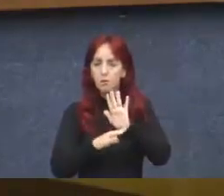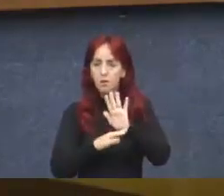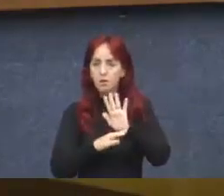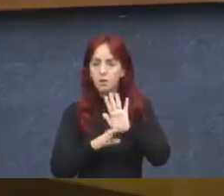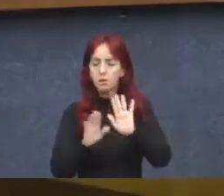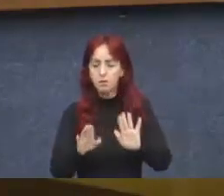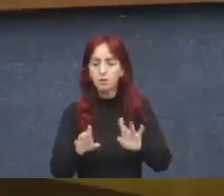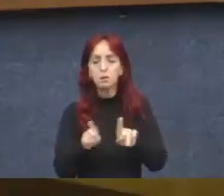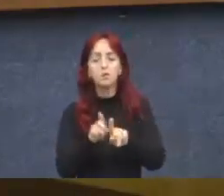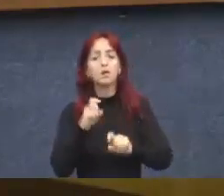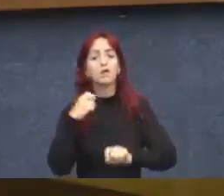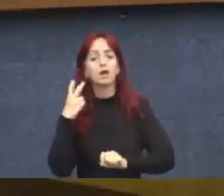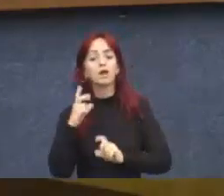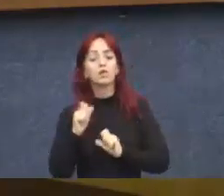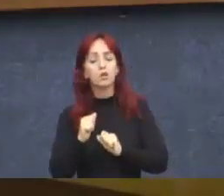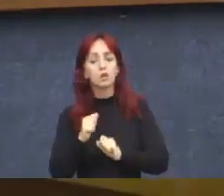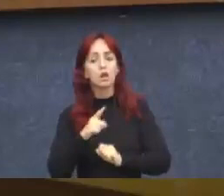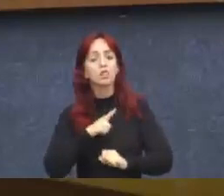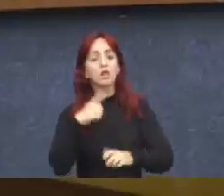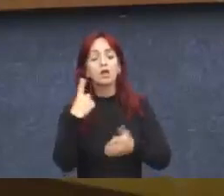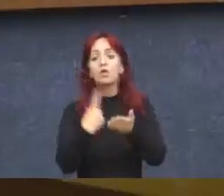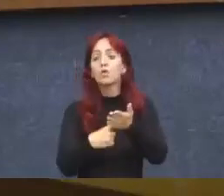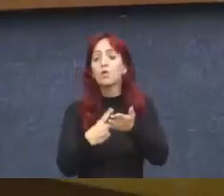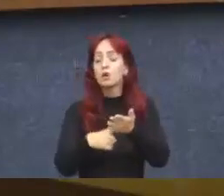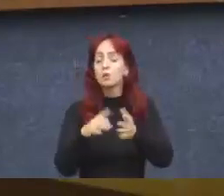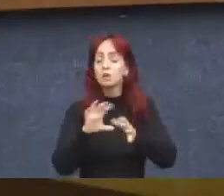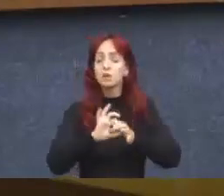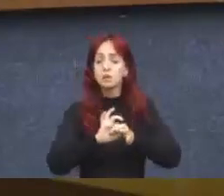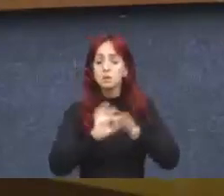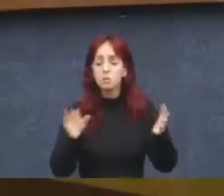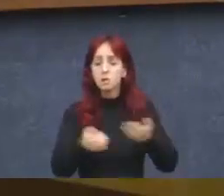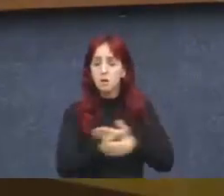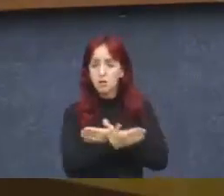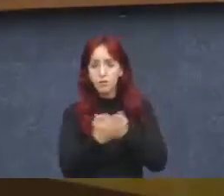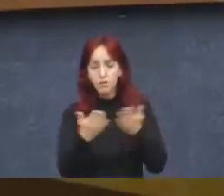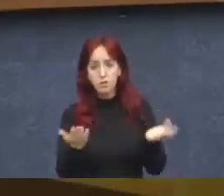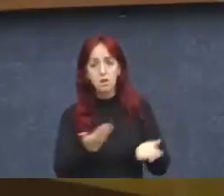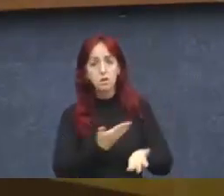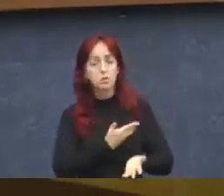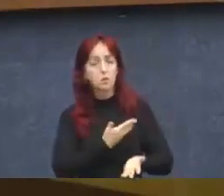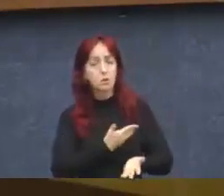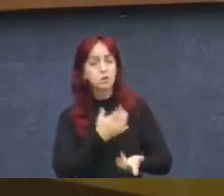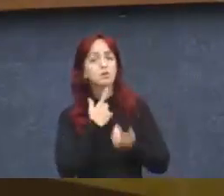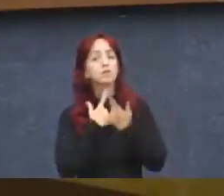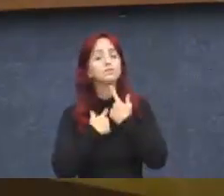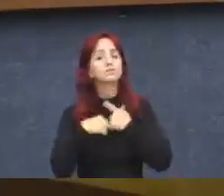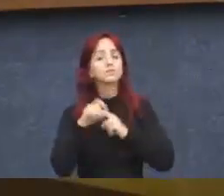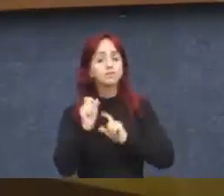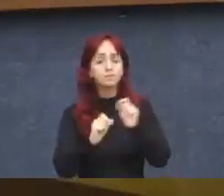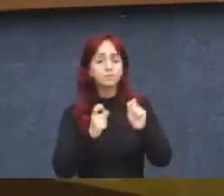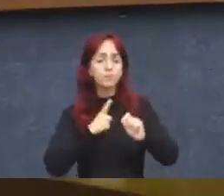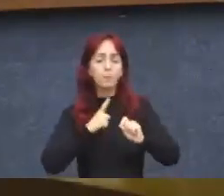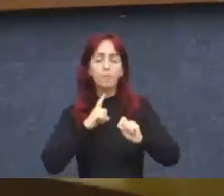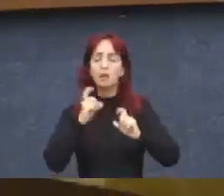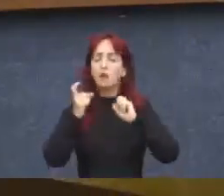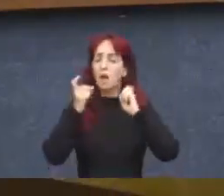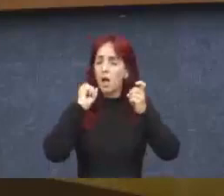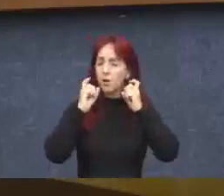fica o compromisso da disponibilidade de vocês e dos colegas que assim desejarem, de uma reunião